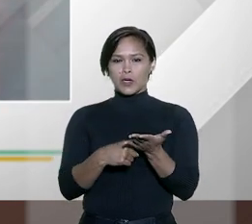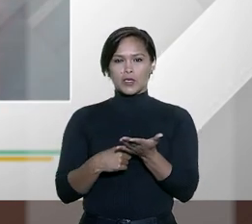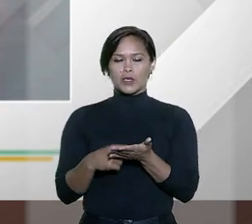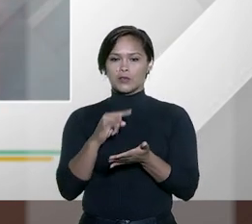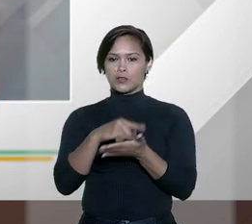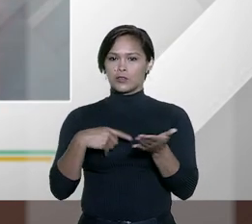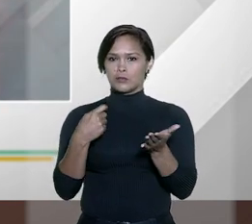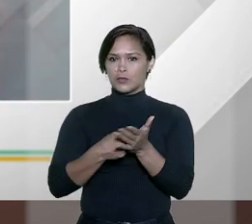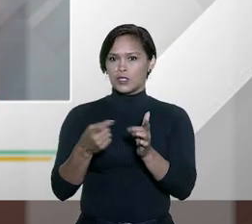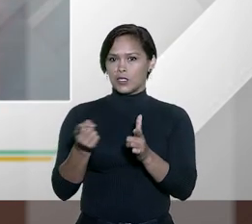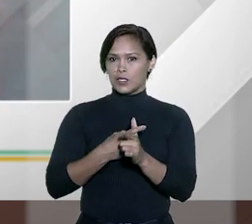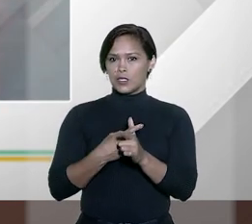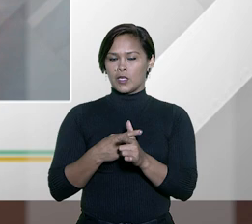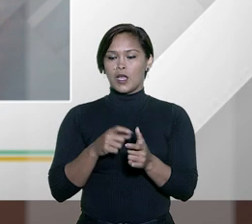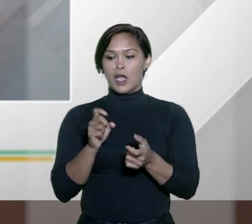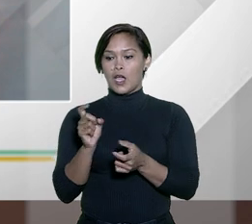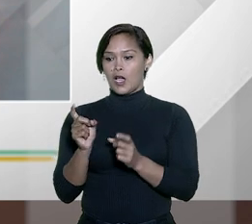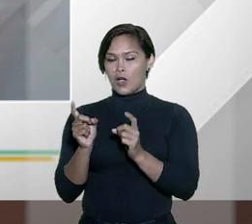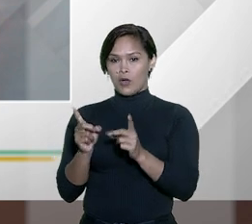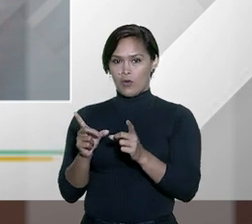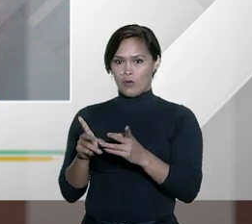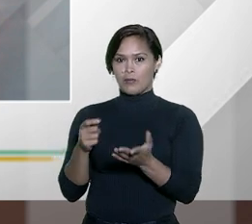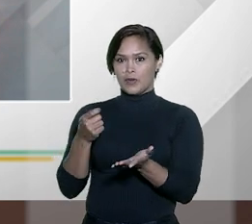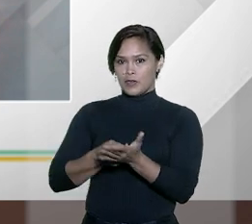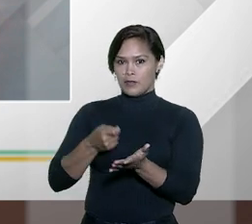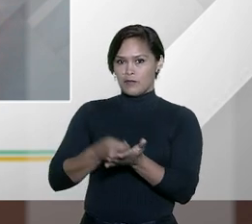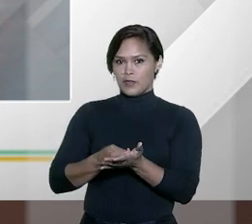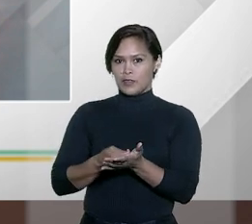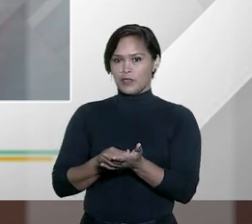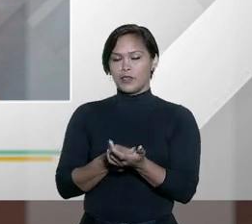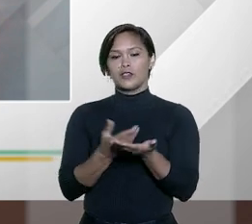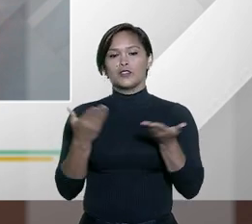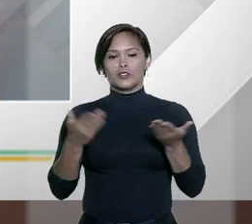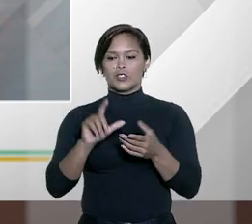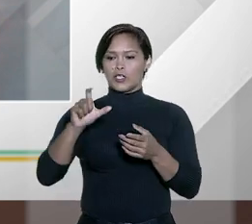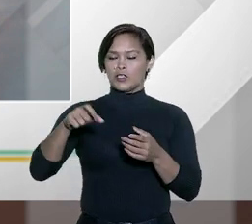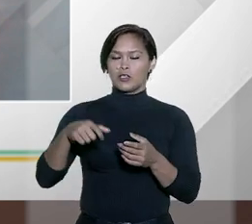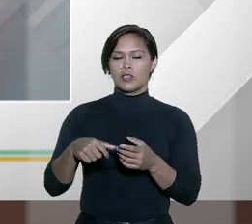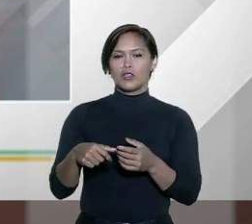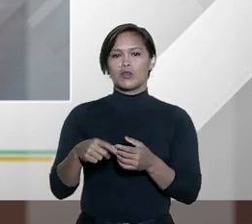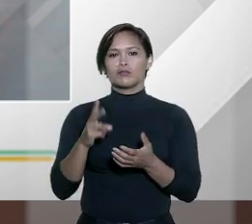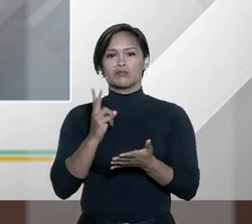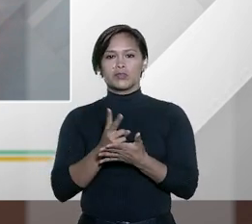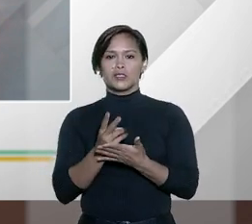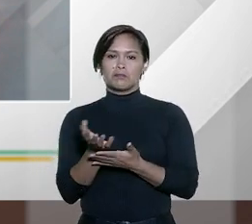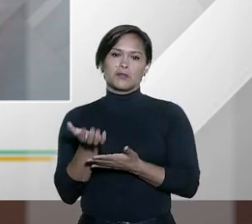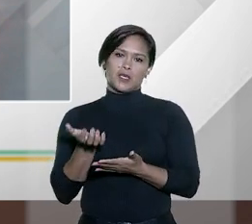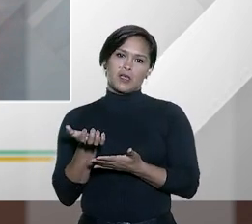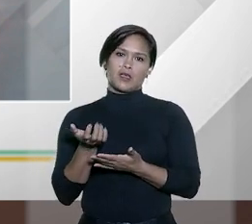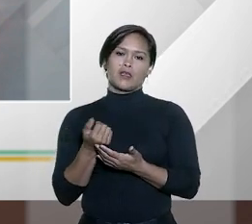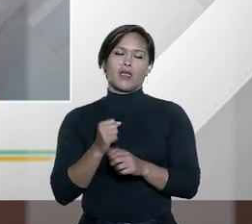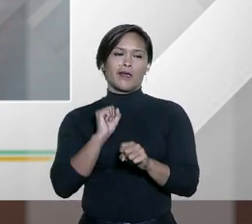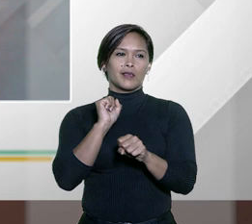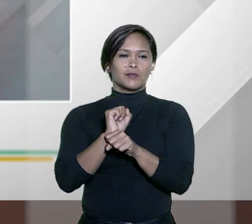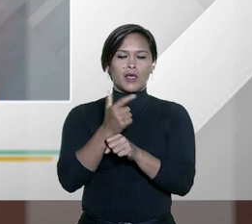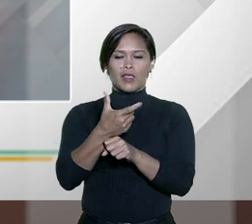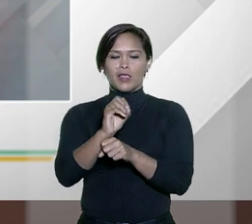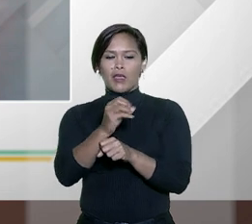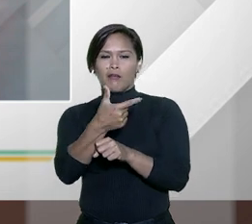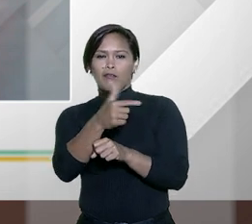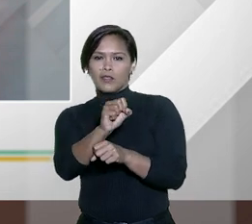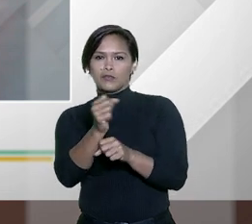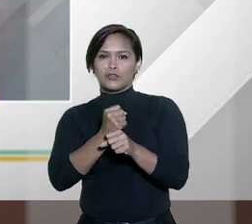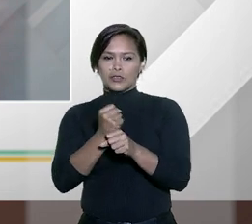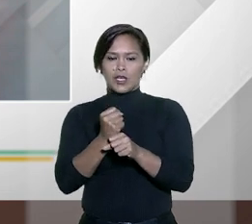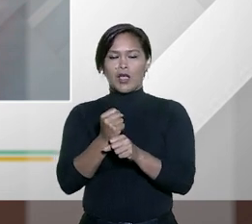de precatórios, isto é, a compra e a venda de precatórios, já que o credor nem sempre quer esperar 10,